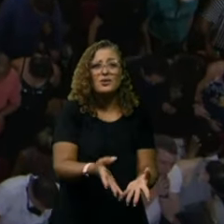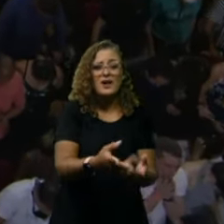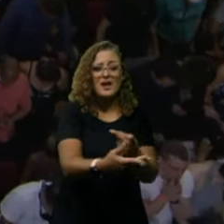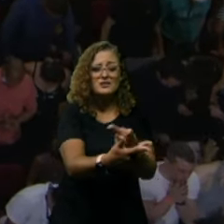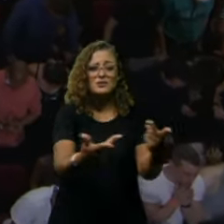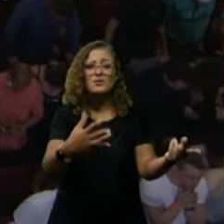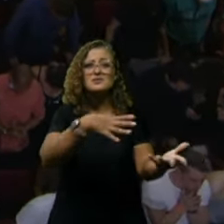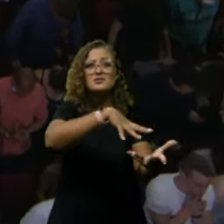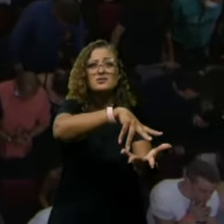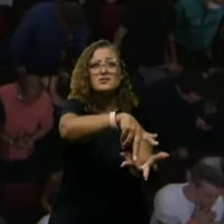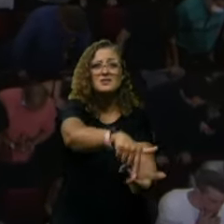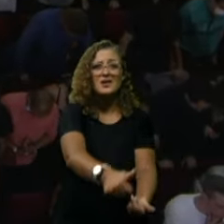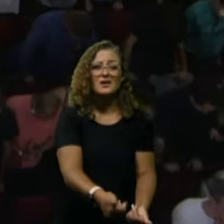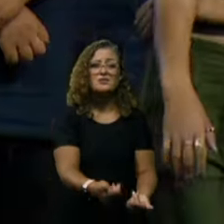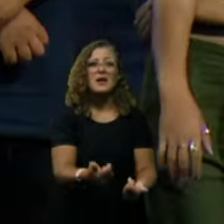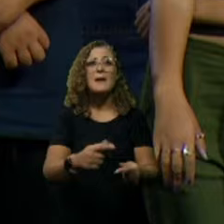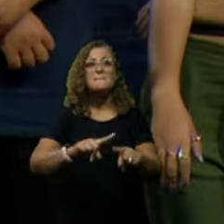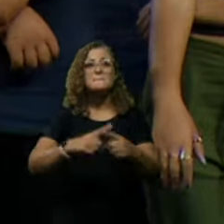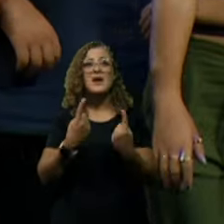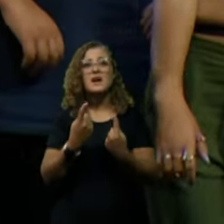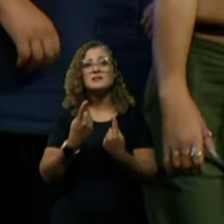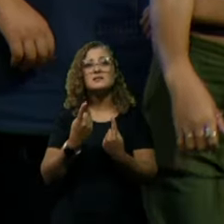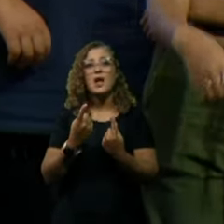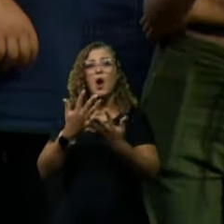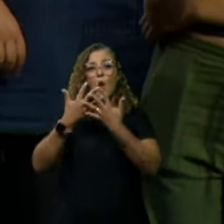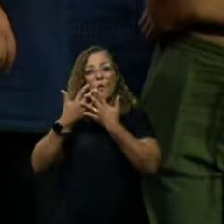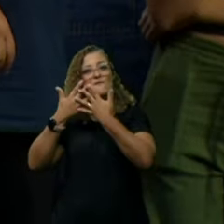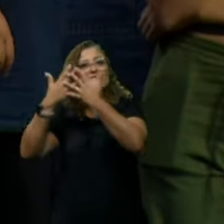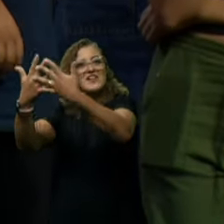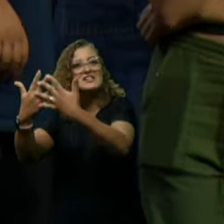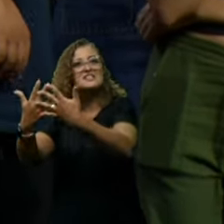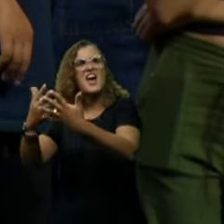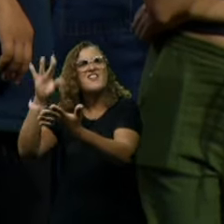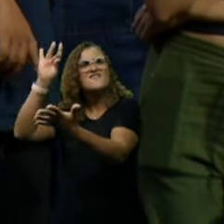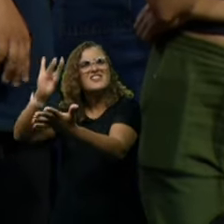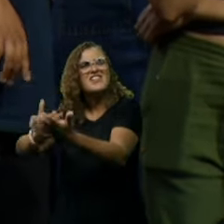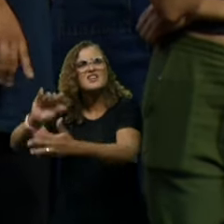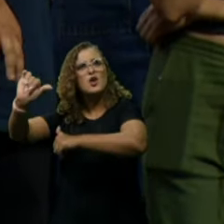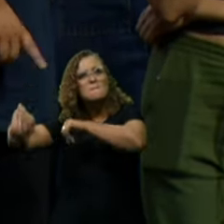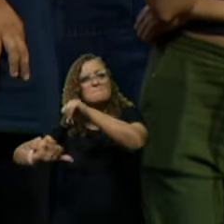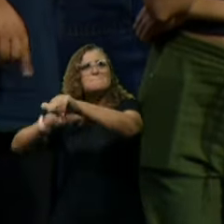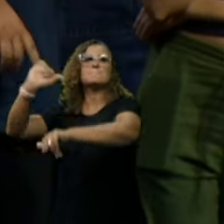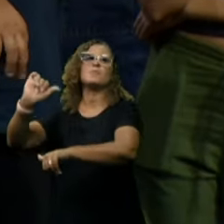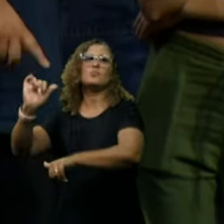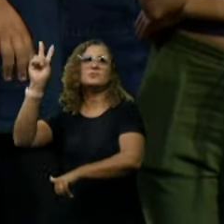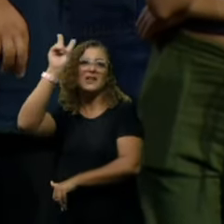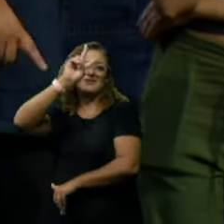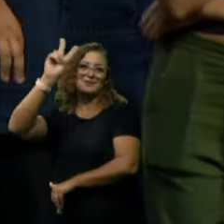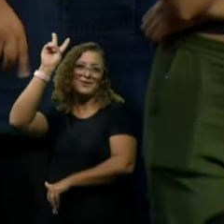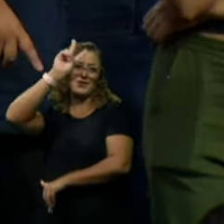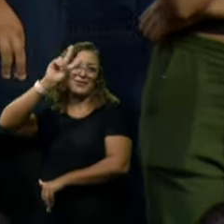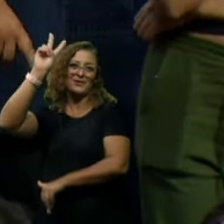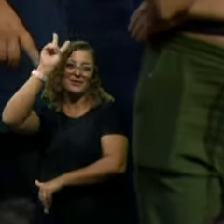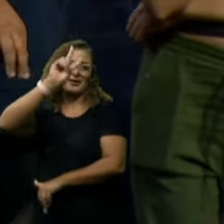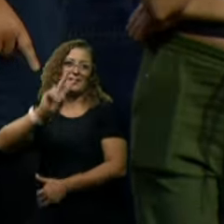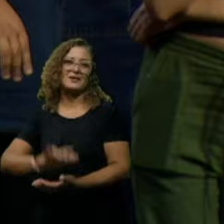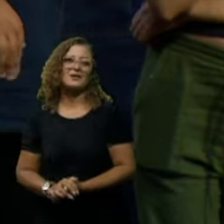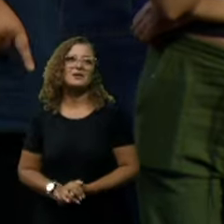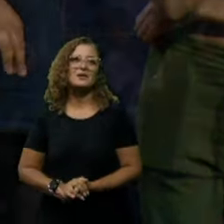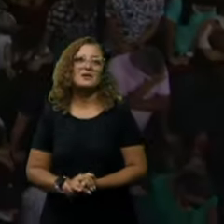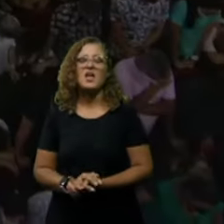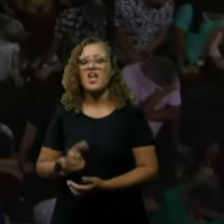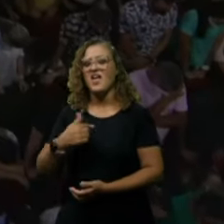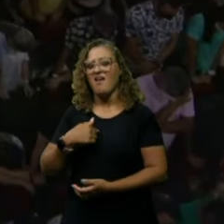justificativa não morde a mão de Deus gente mas confissão muda o quadro Deus saiu aquela que a irmã